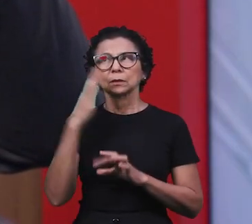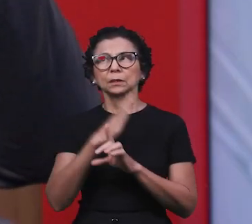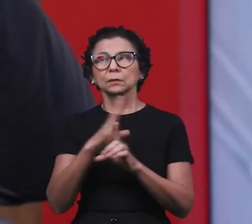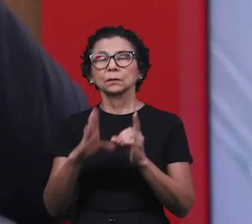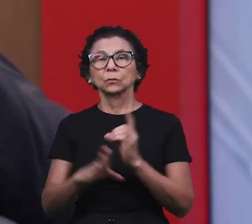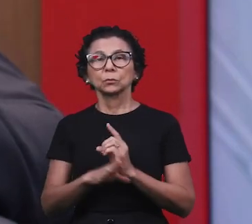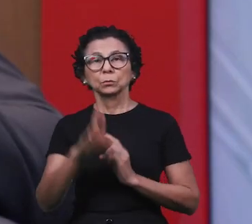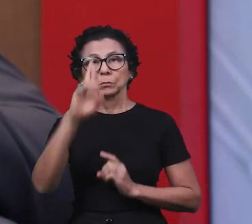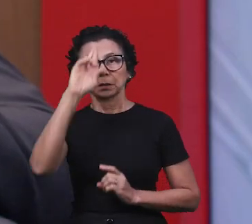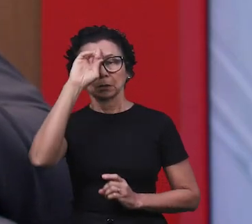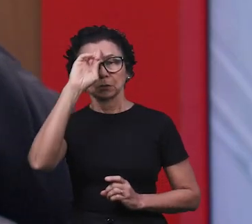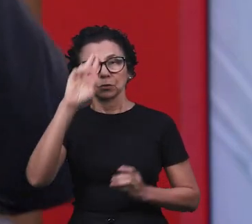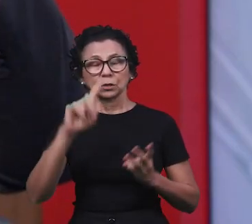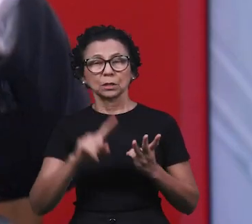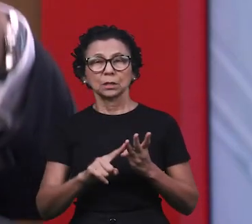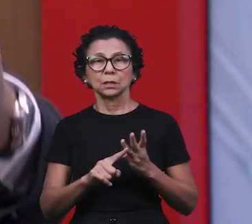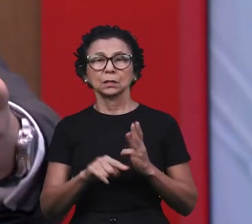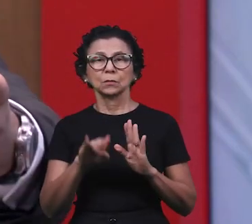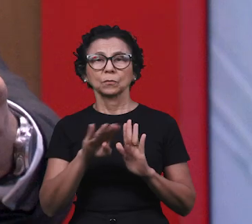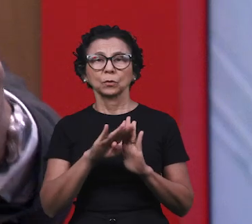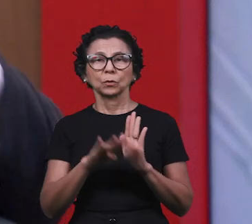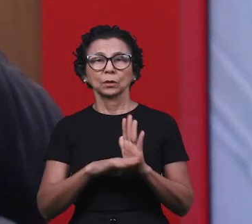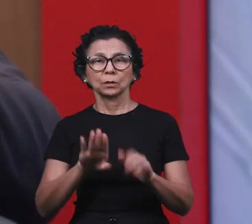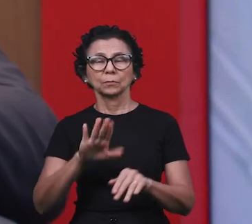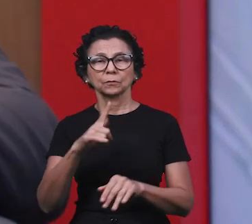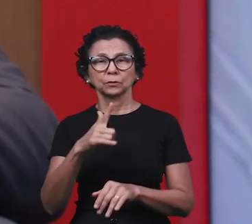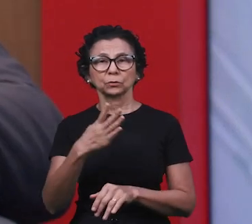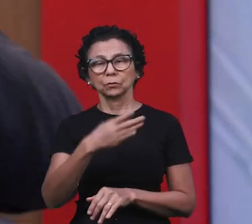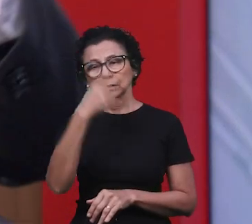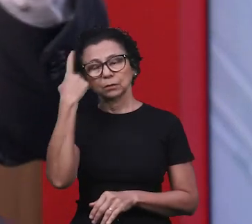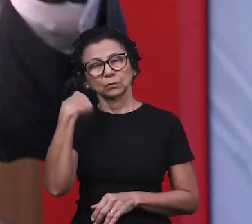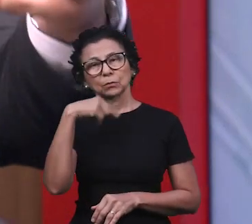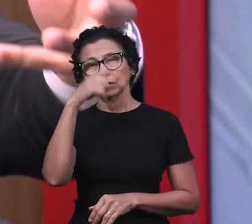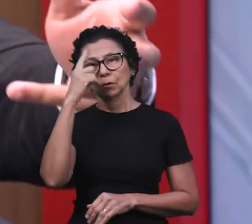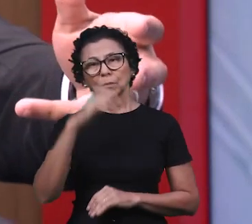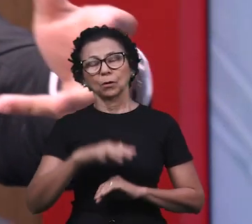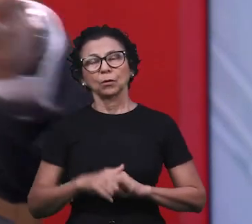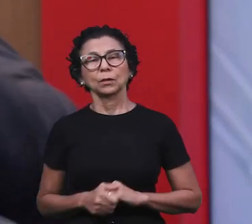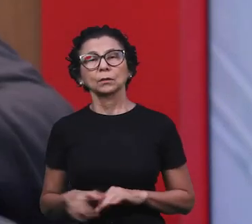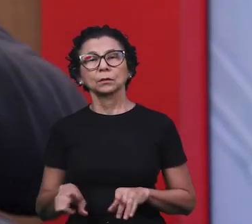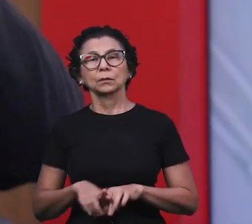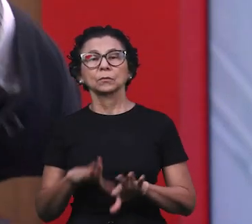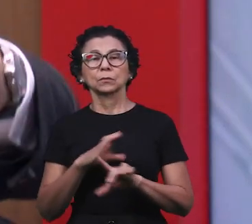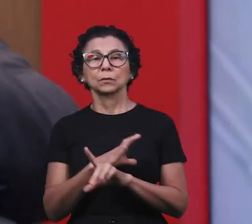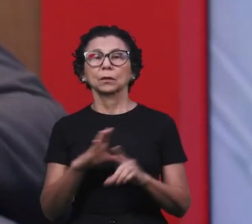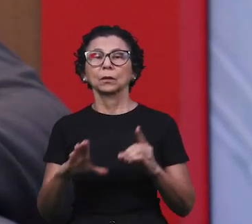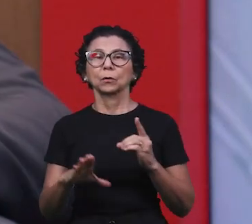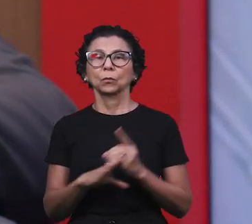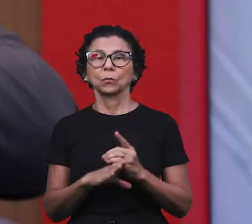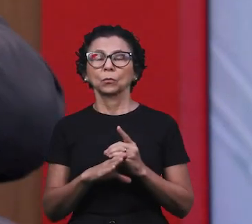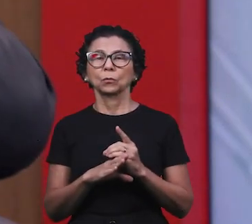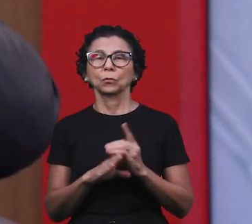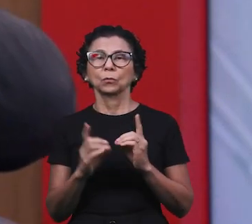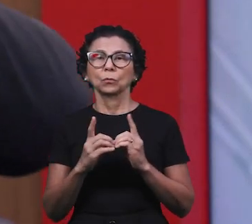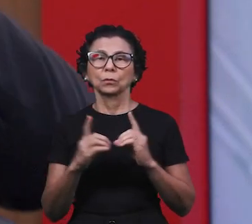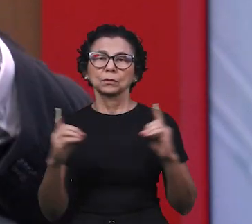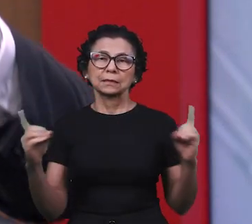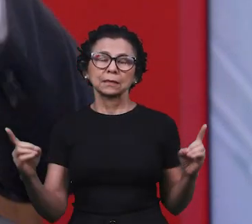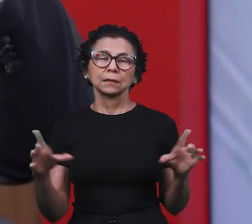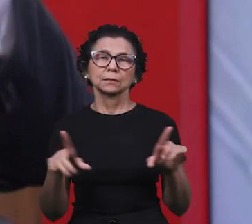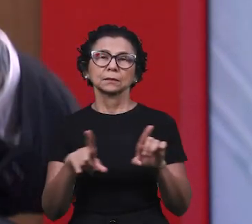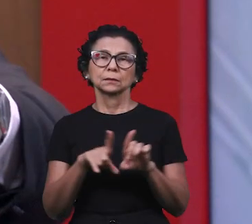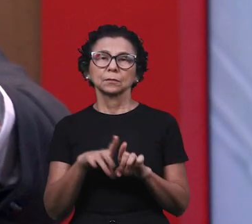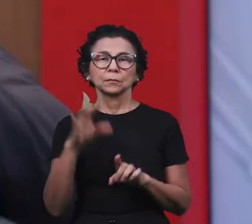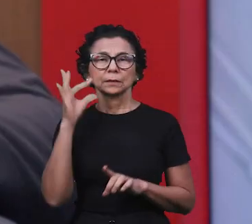temos uma programação diária, nós temos os nossos cultos, não somente online, mas nós temos os nossos cultos presenciais nos nossos templos, espalhados por